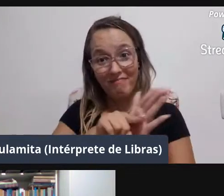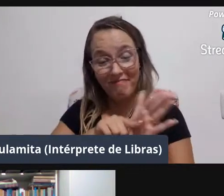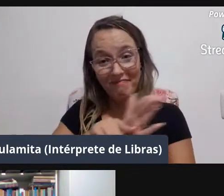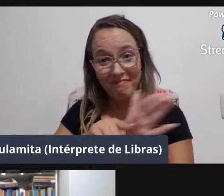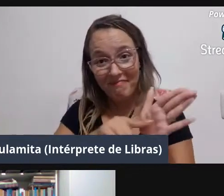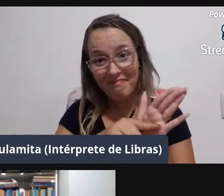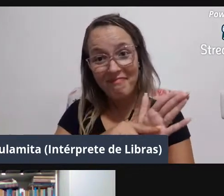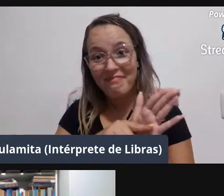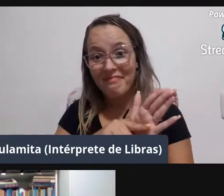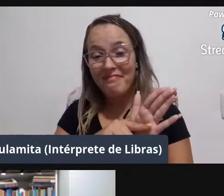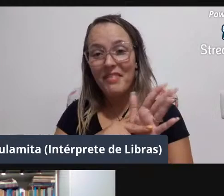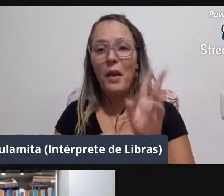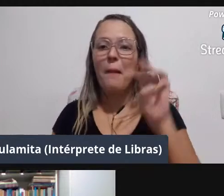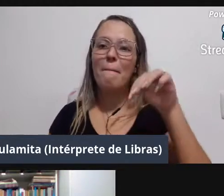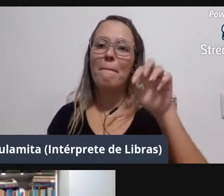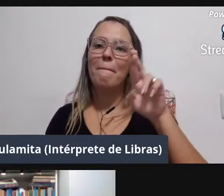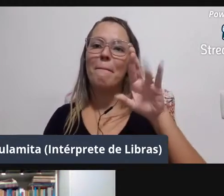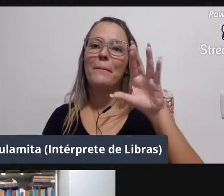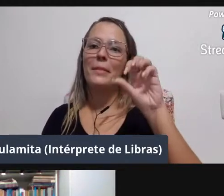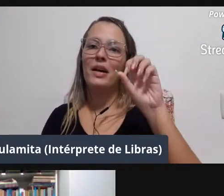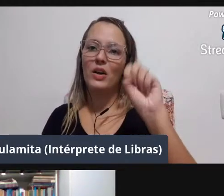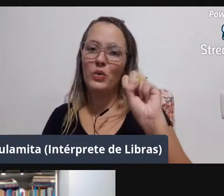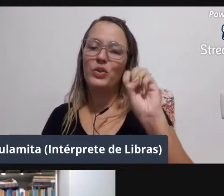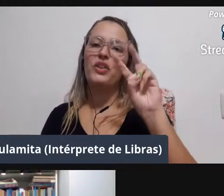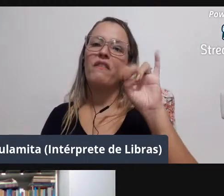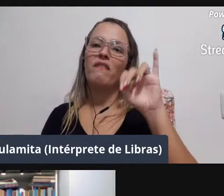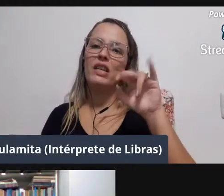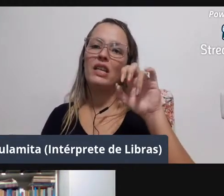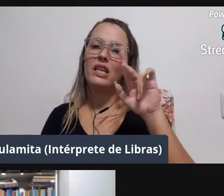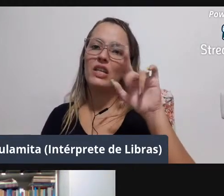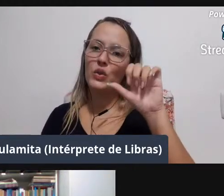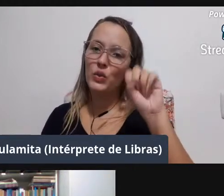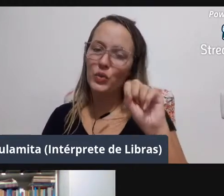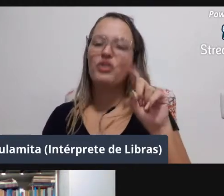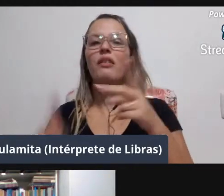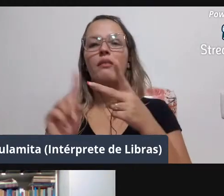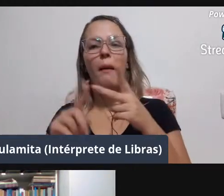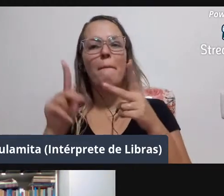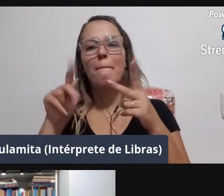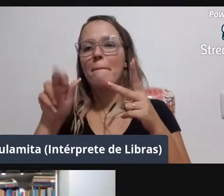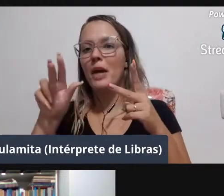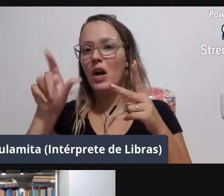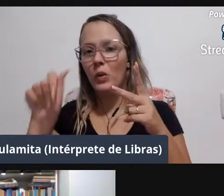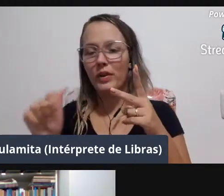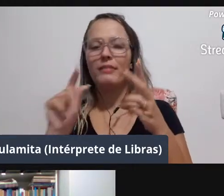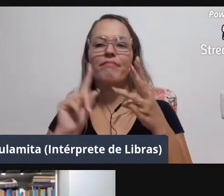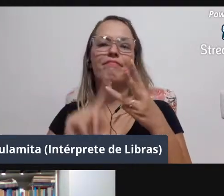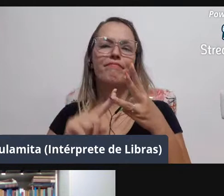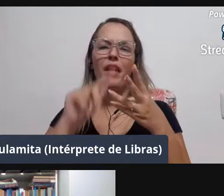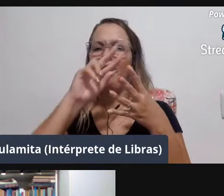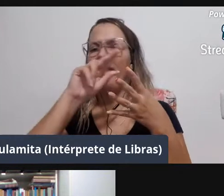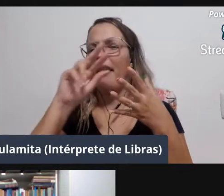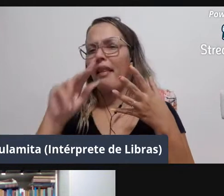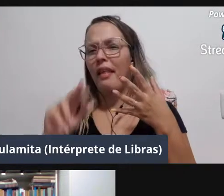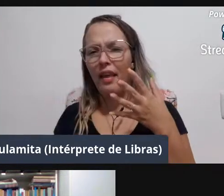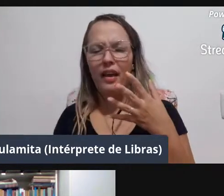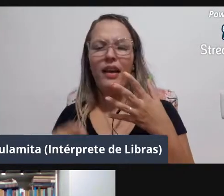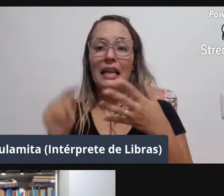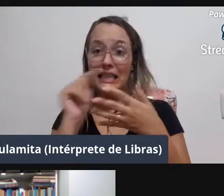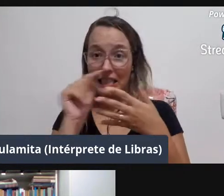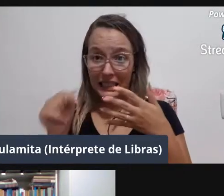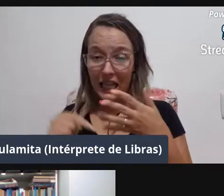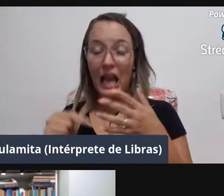ainda: Marcos Vinícius, Adriana, Paulo, Cristina Wissembach, que é da história hoje em